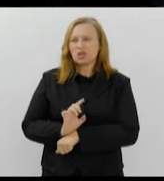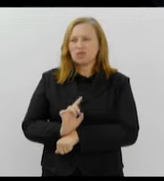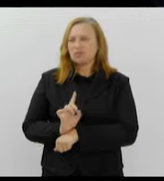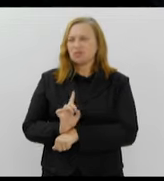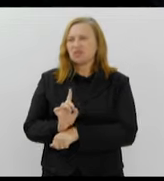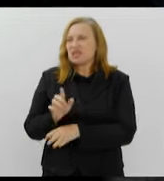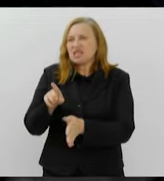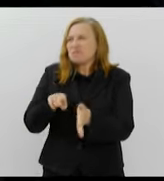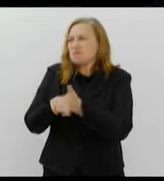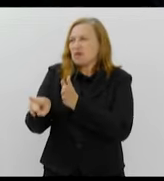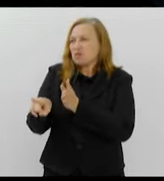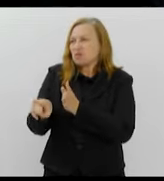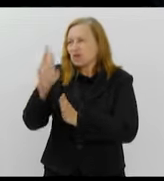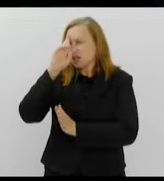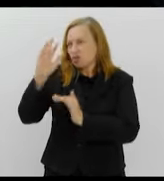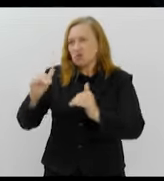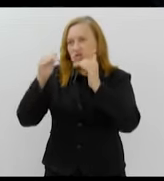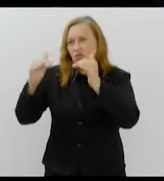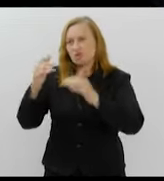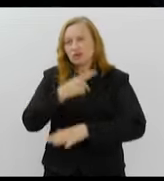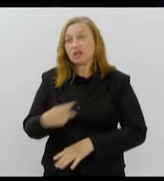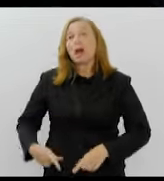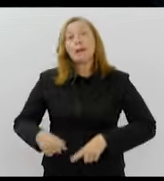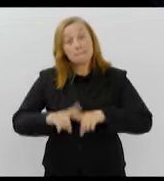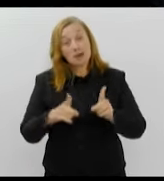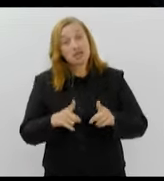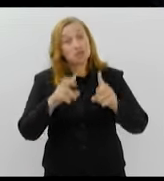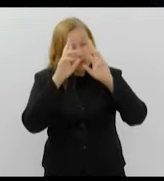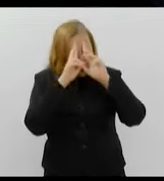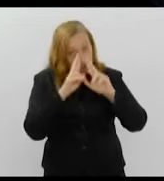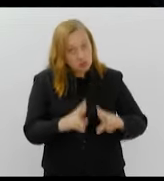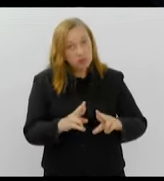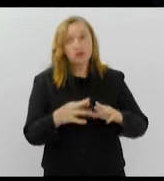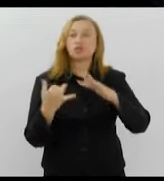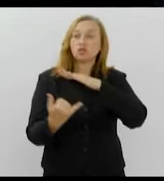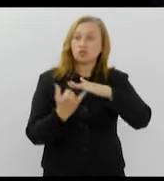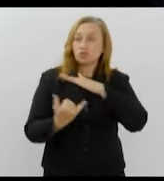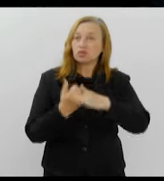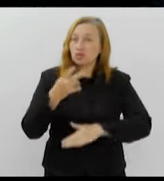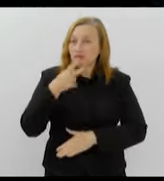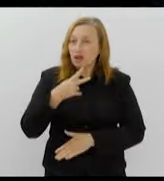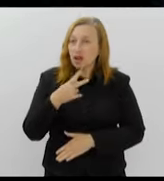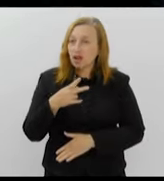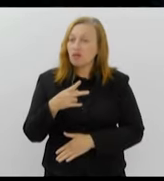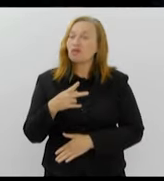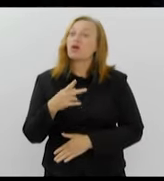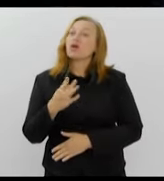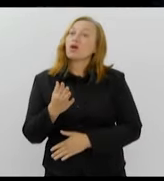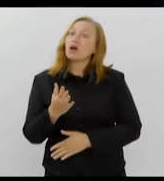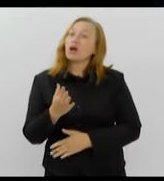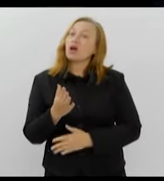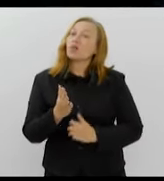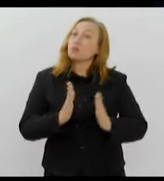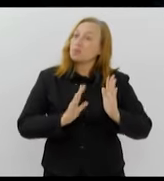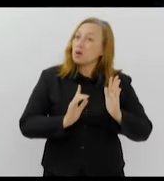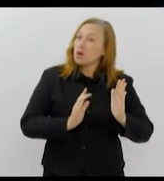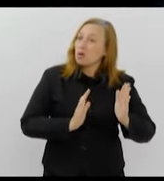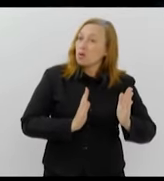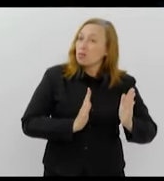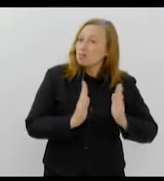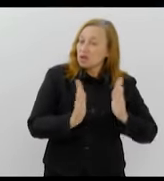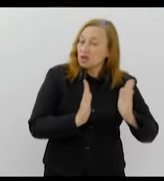vossa excelência qualquer deputado mas tinha que ter o respeito institucional de dizer olha uma pasta sensível mais crítica do Rio de